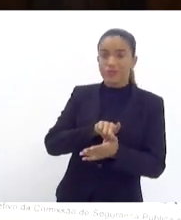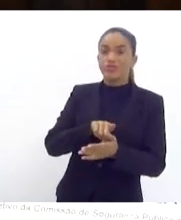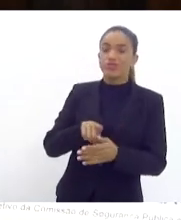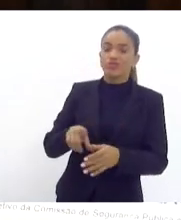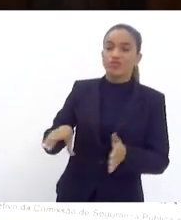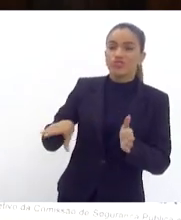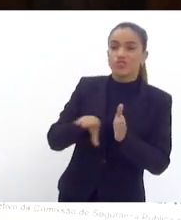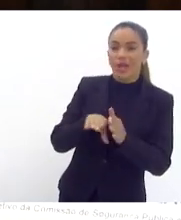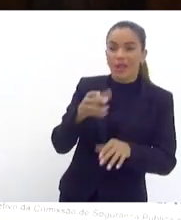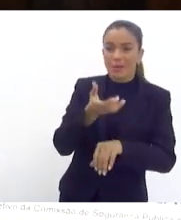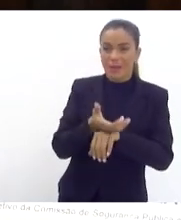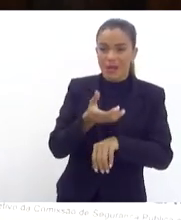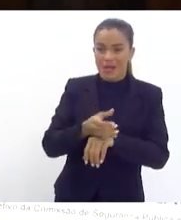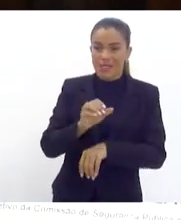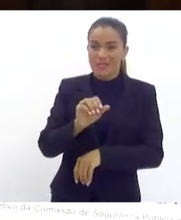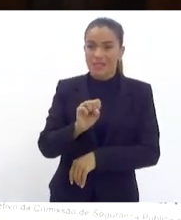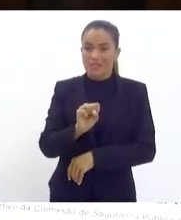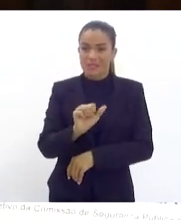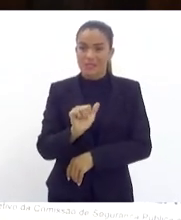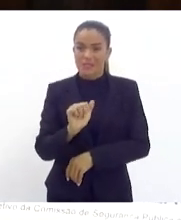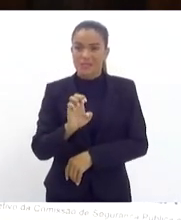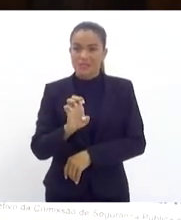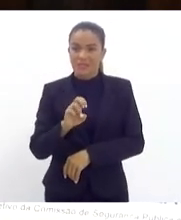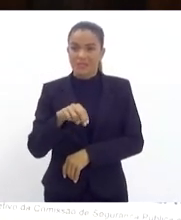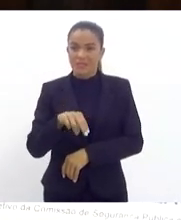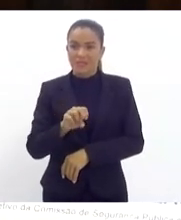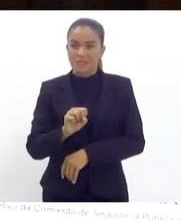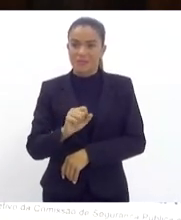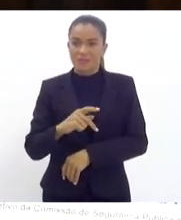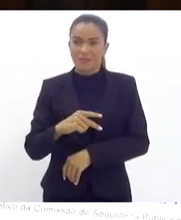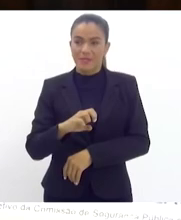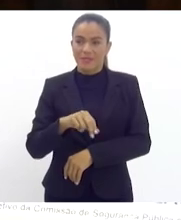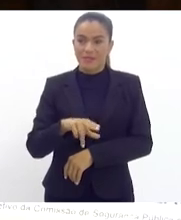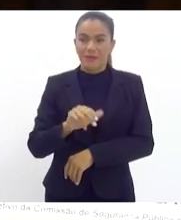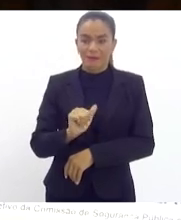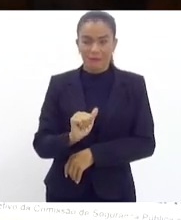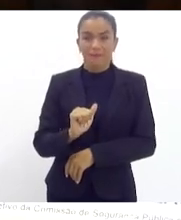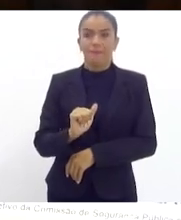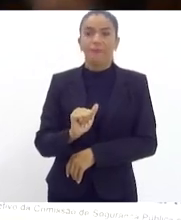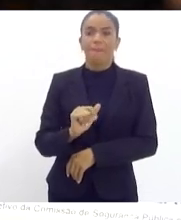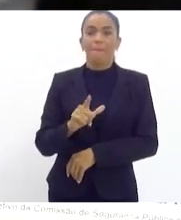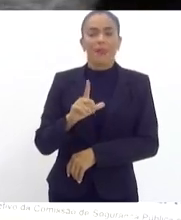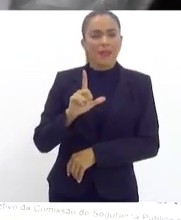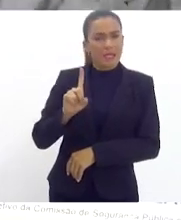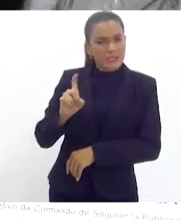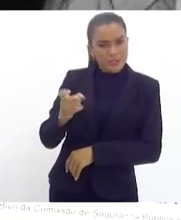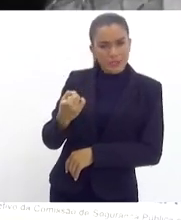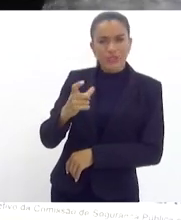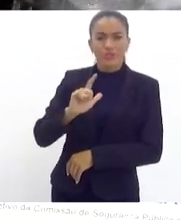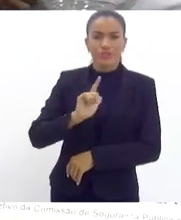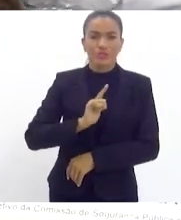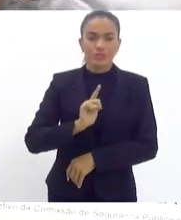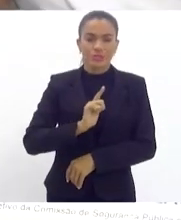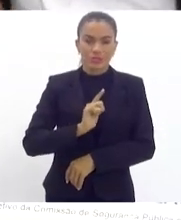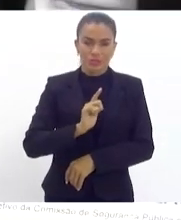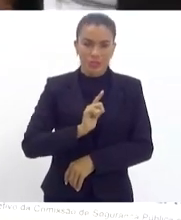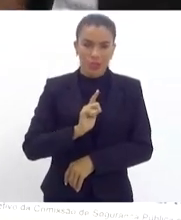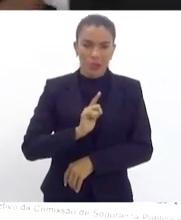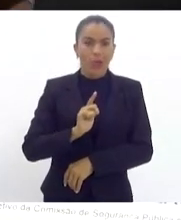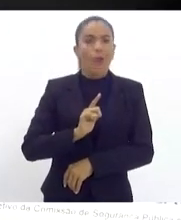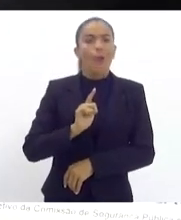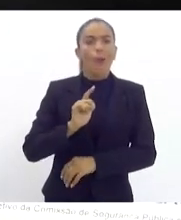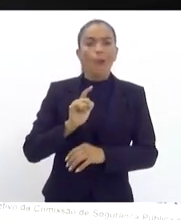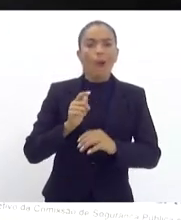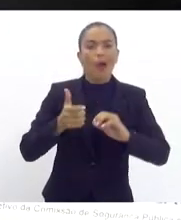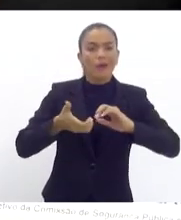Beltrão à esquerda que hoje está localizada a companhia do Recon ali tinha um uma telha